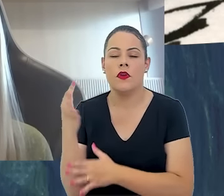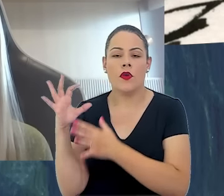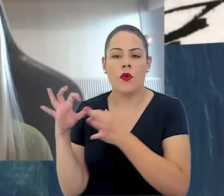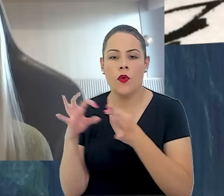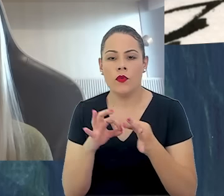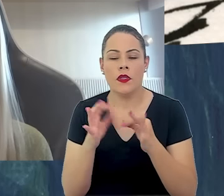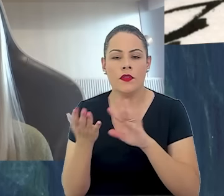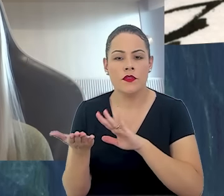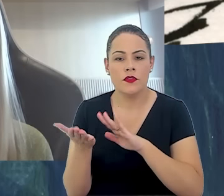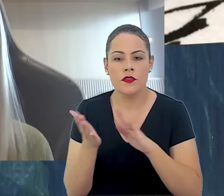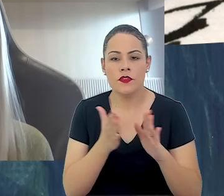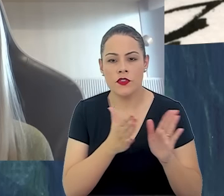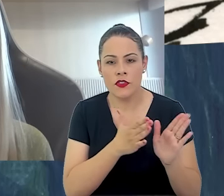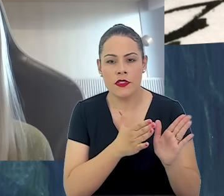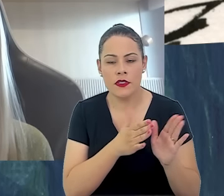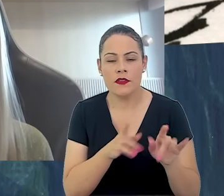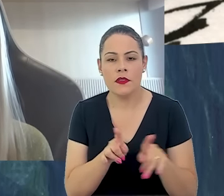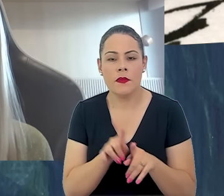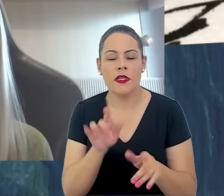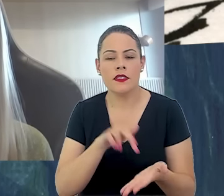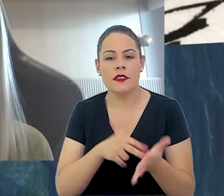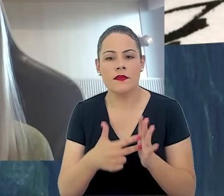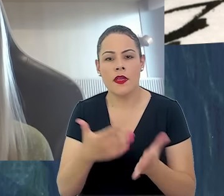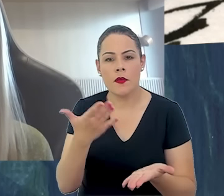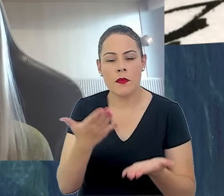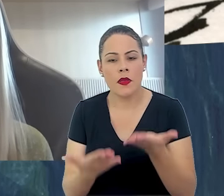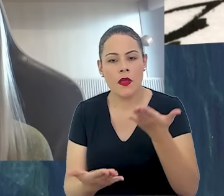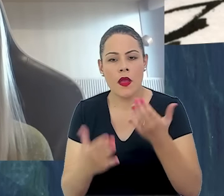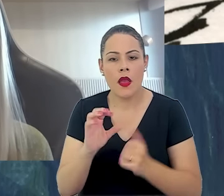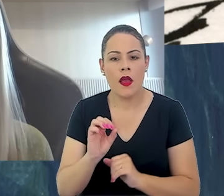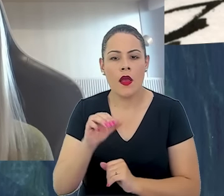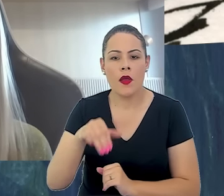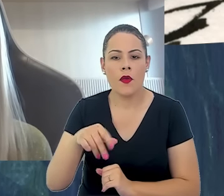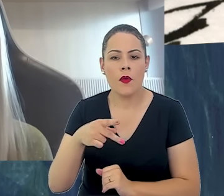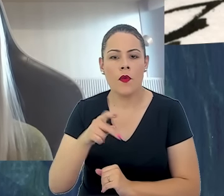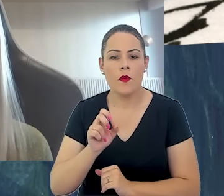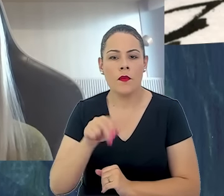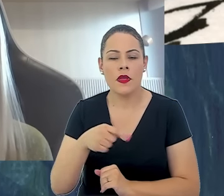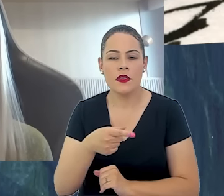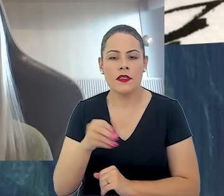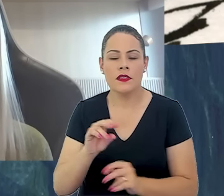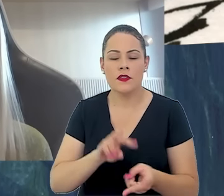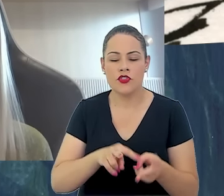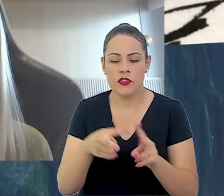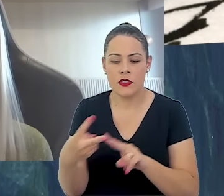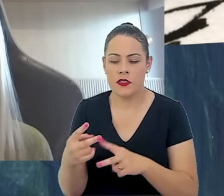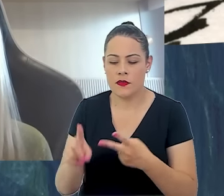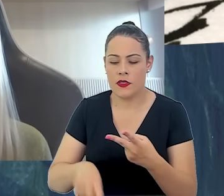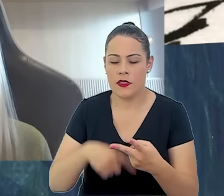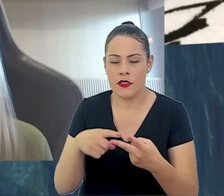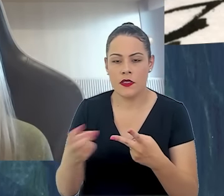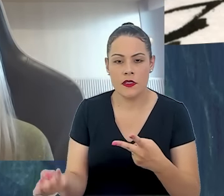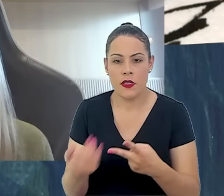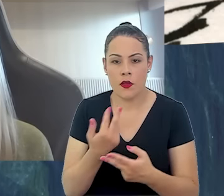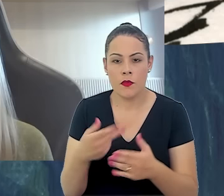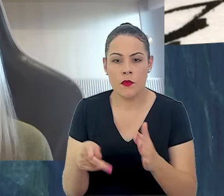transição que será um elemento de compensação através de transferências, através de medidas compensatórias, para